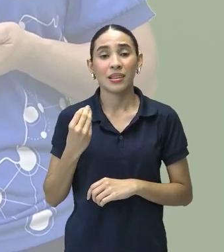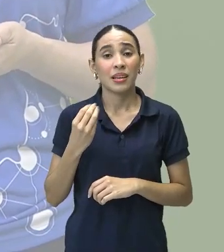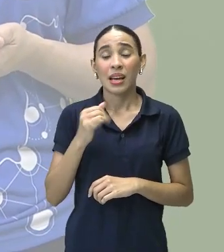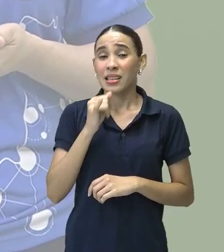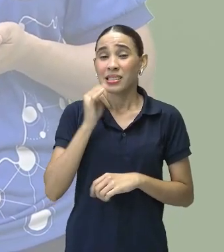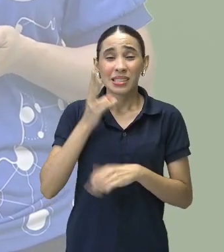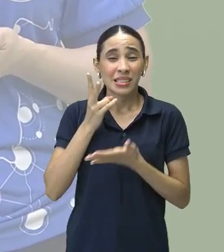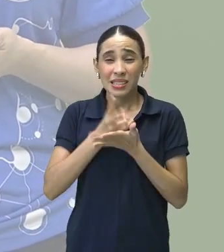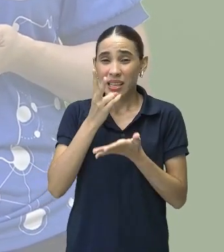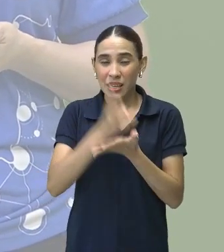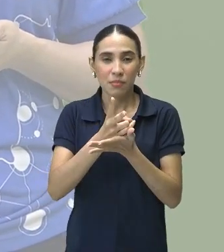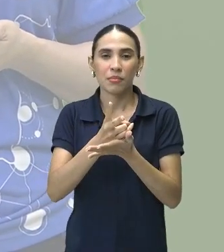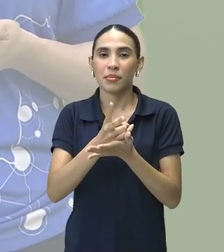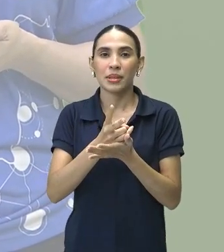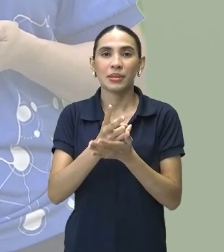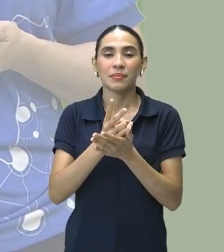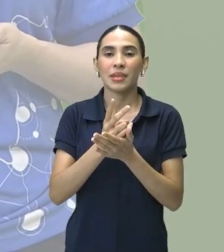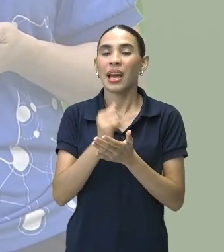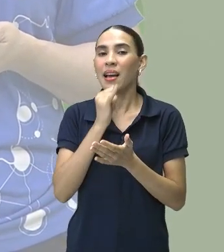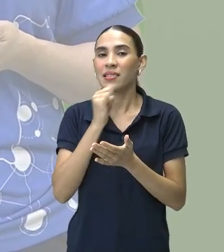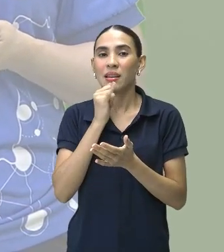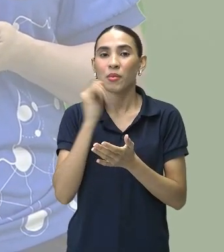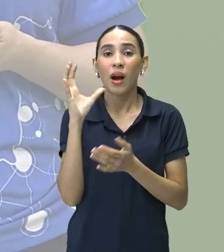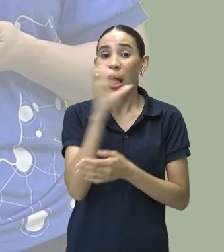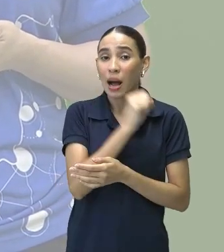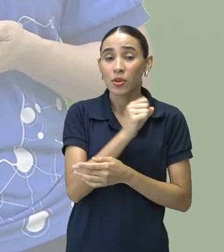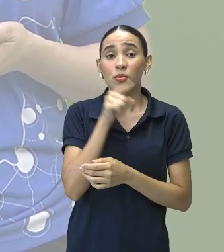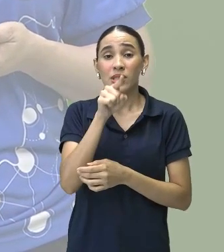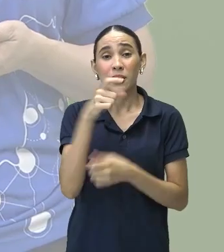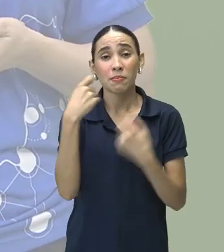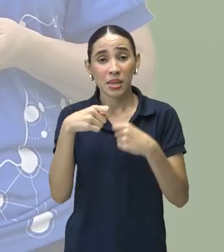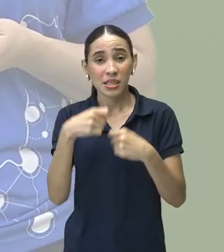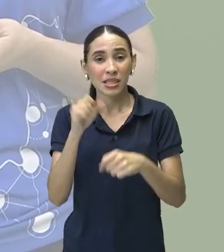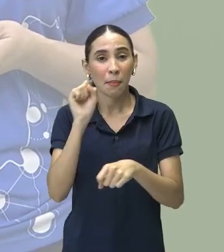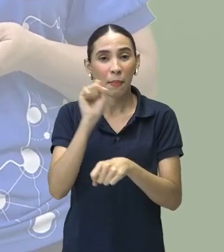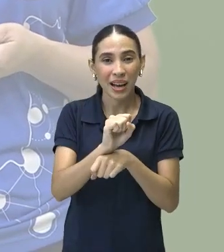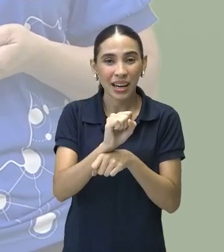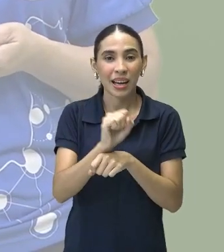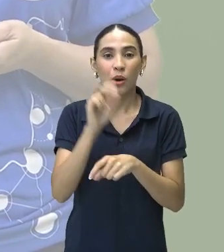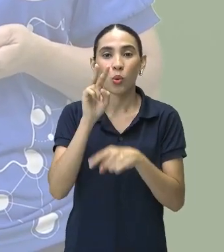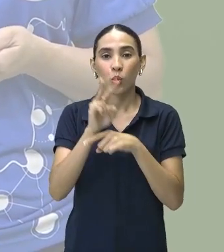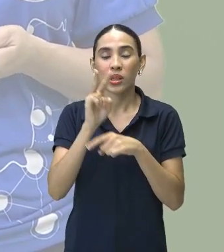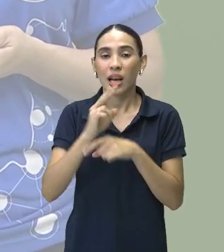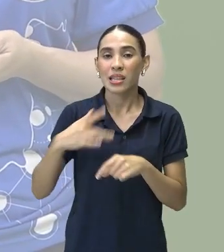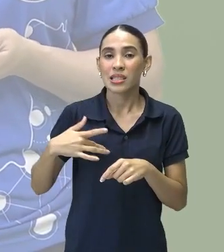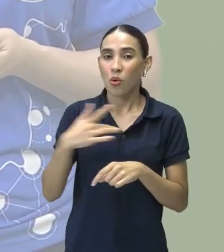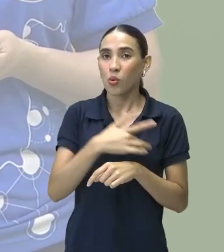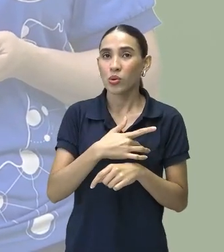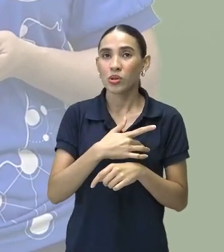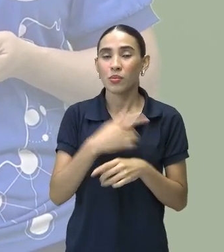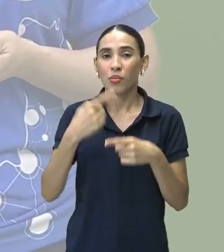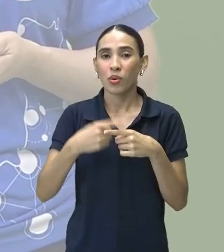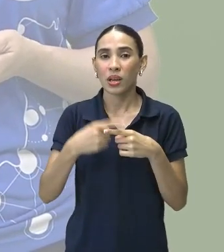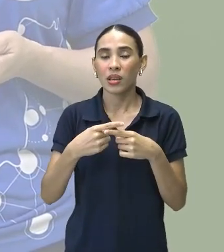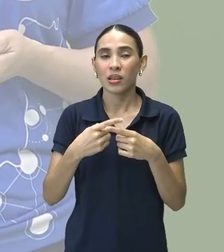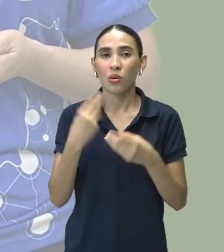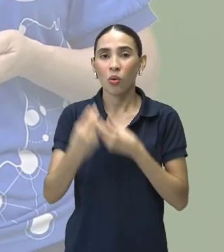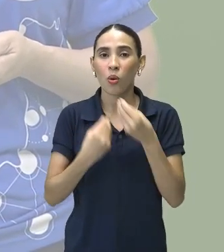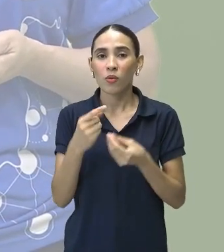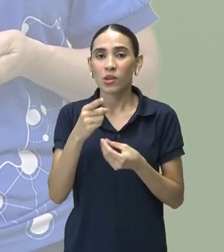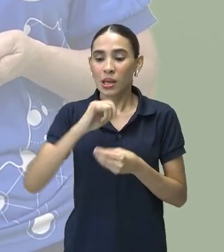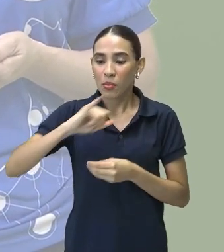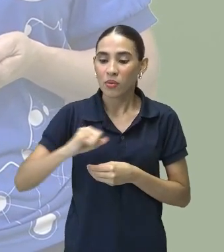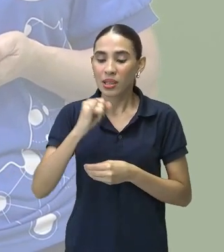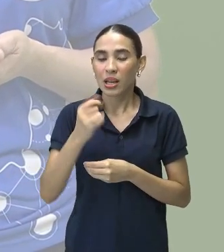que parar para cuidar da sua saúde, porque como é que você vai aproveitar melhor os outros setores da sua